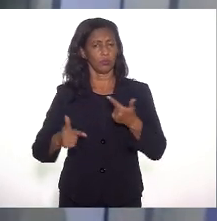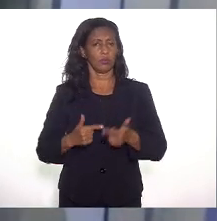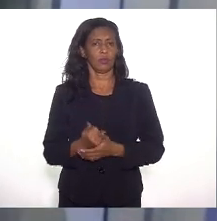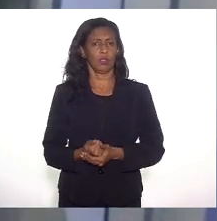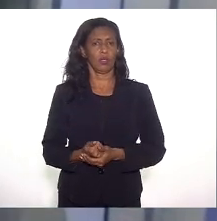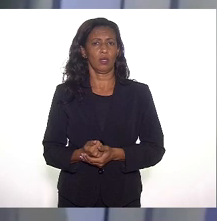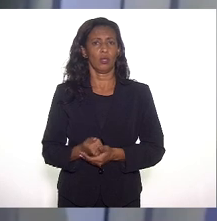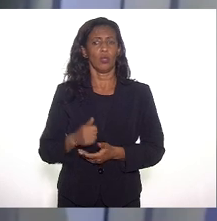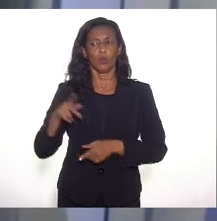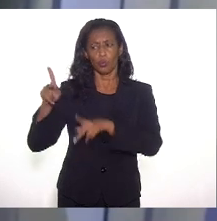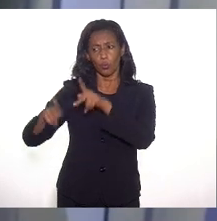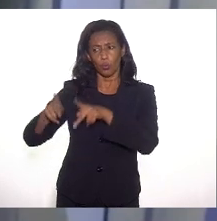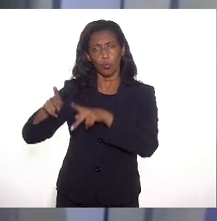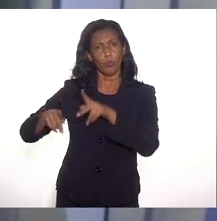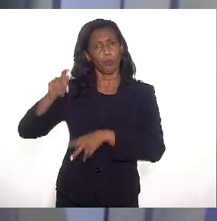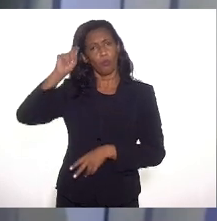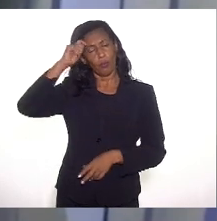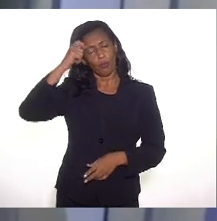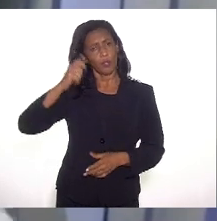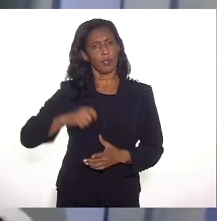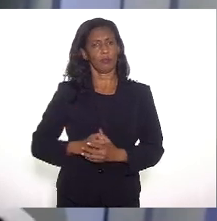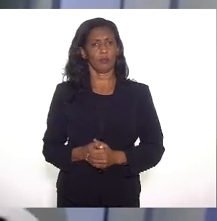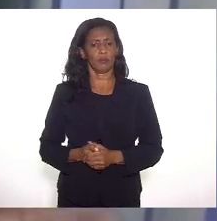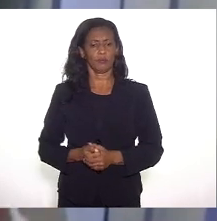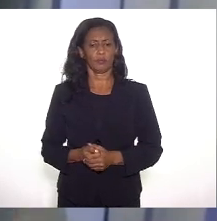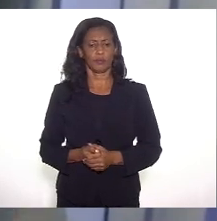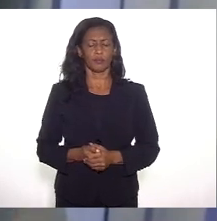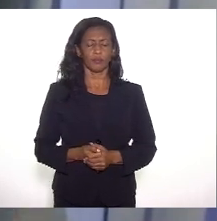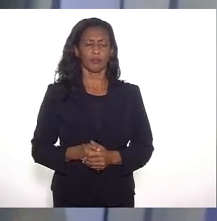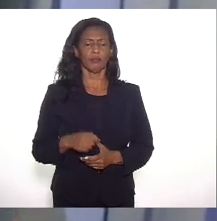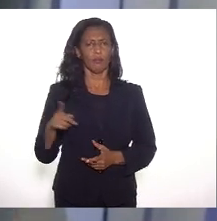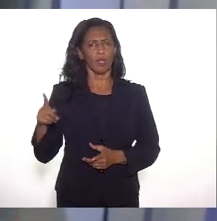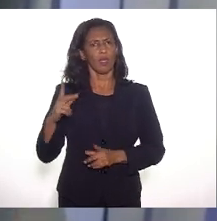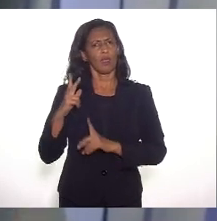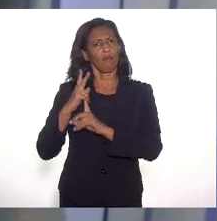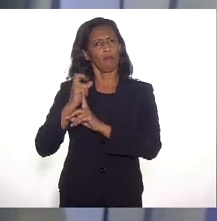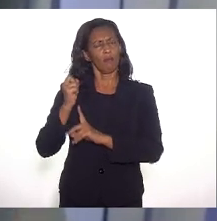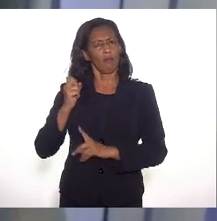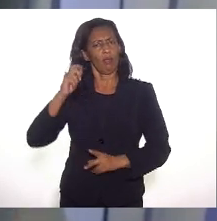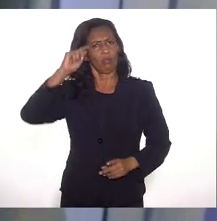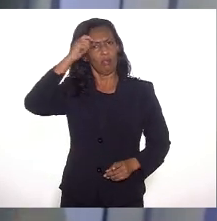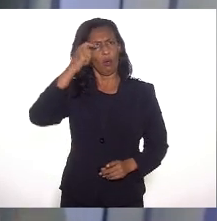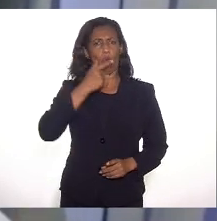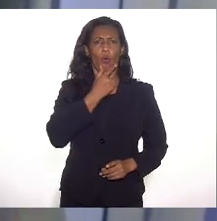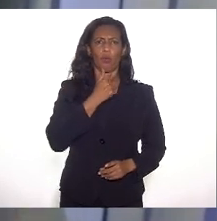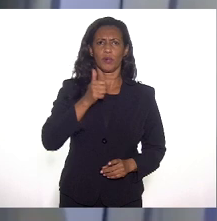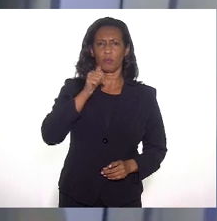do povo negro. Né? É muito importante que heróis negros e heroínas negras